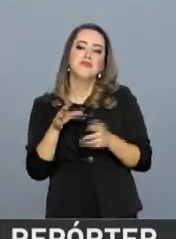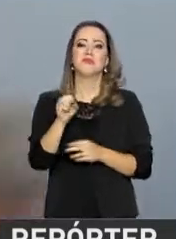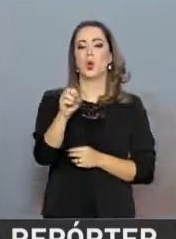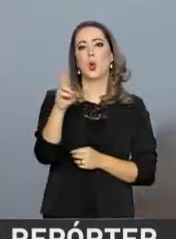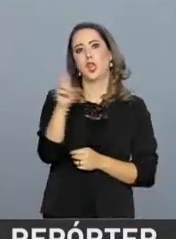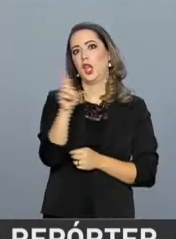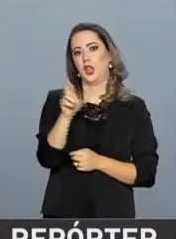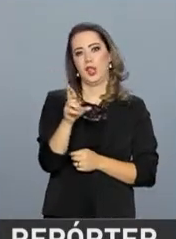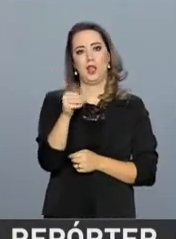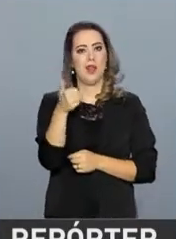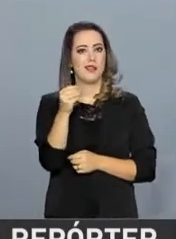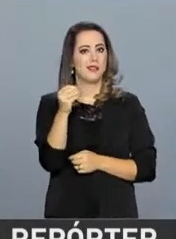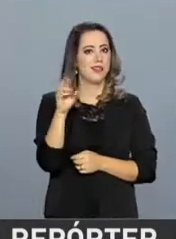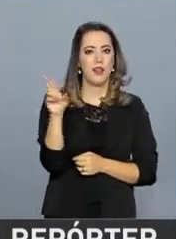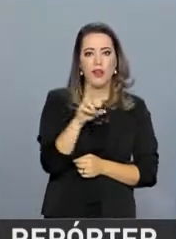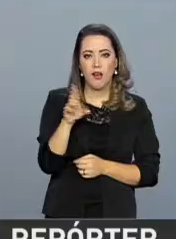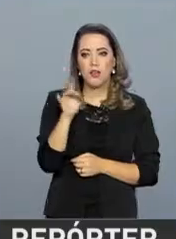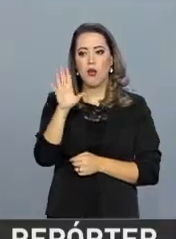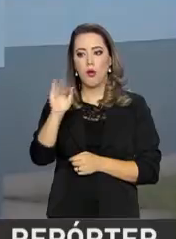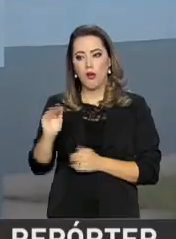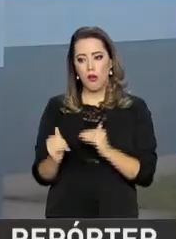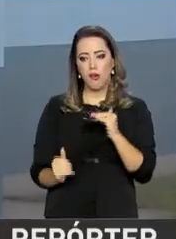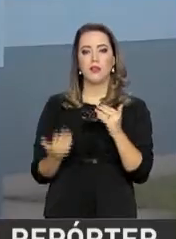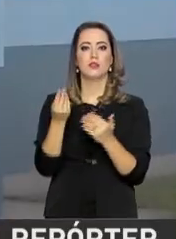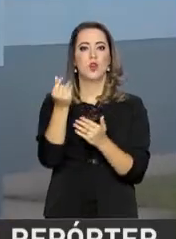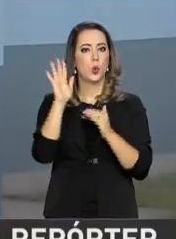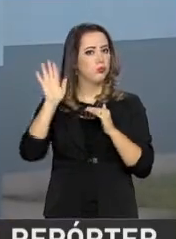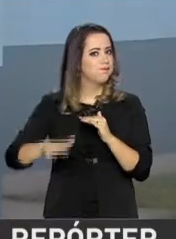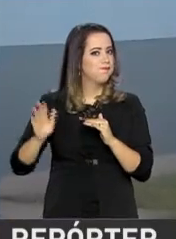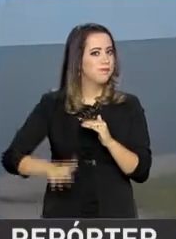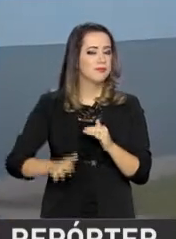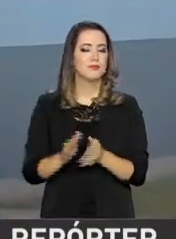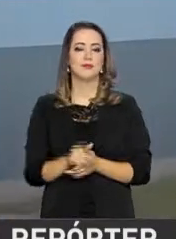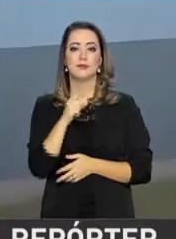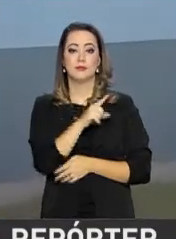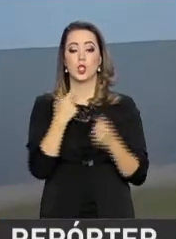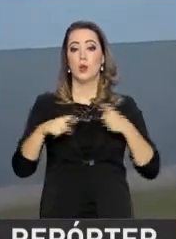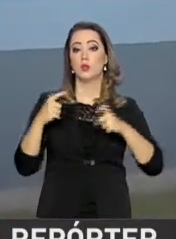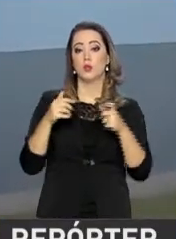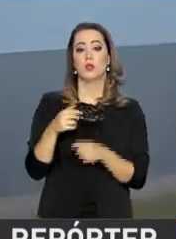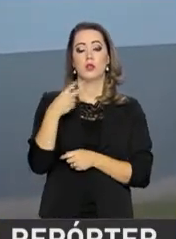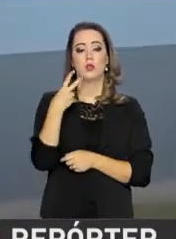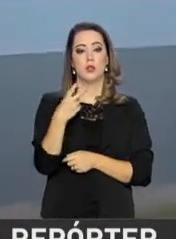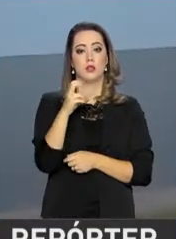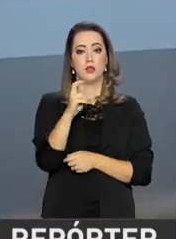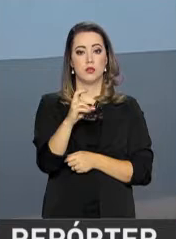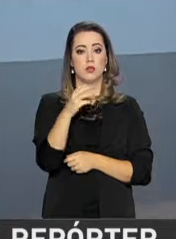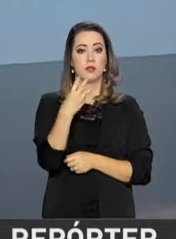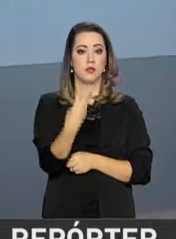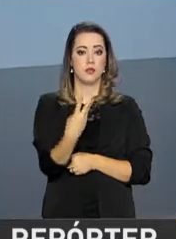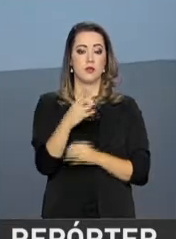80 100 e 120 reais o residencial nice tem 253 casas oito